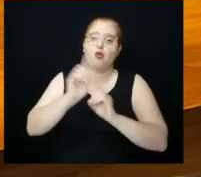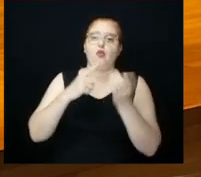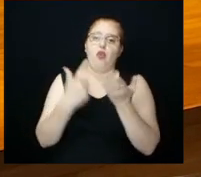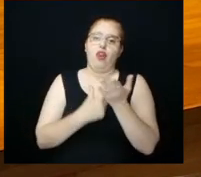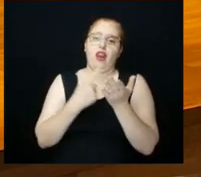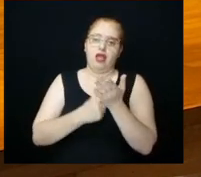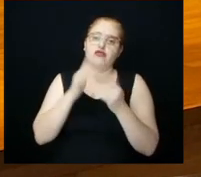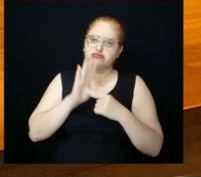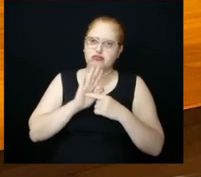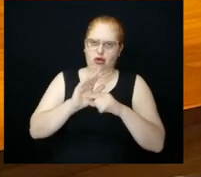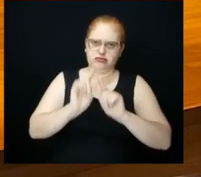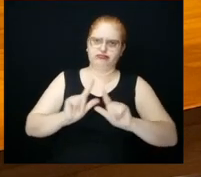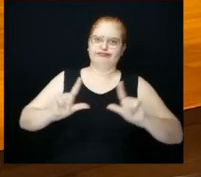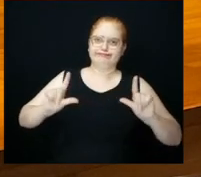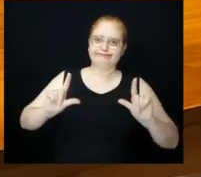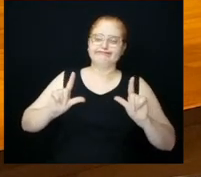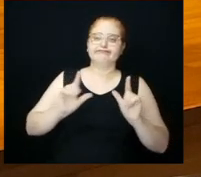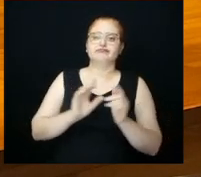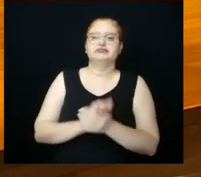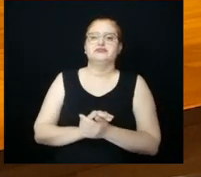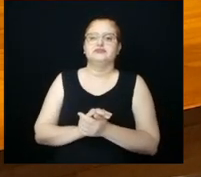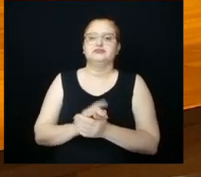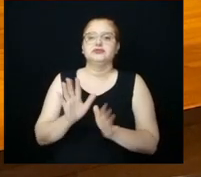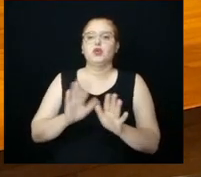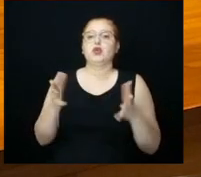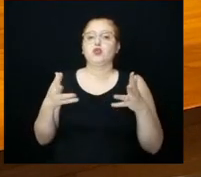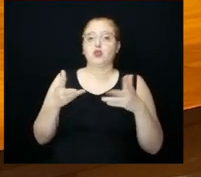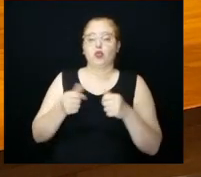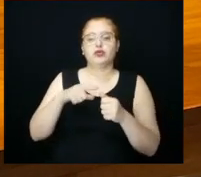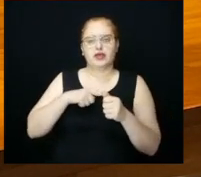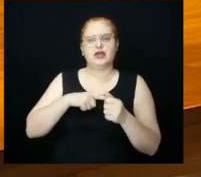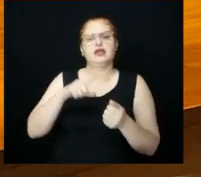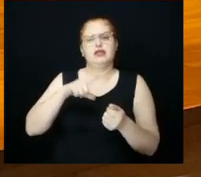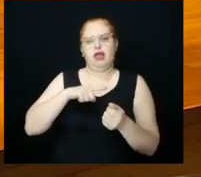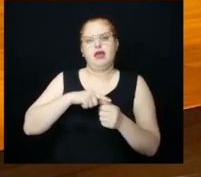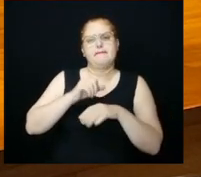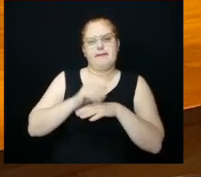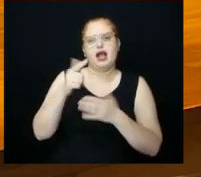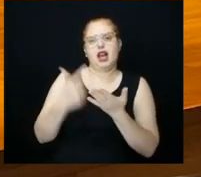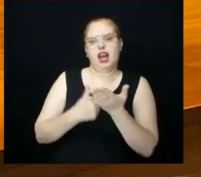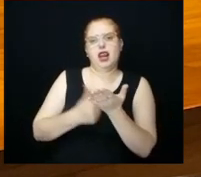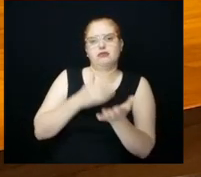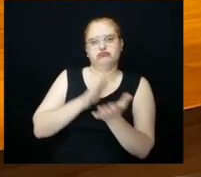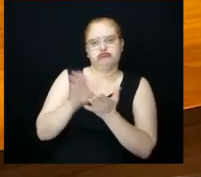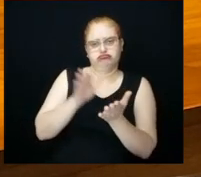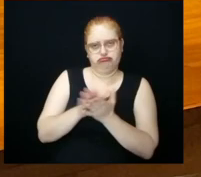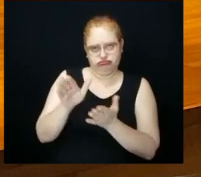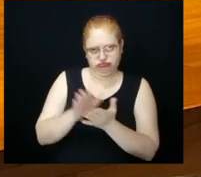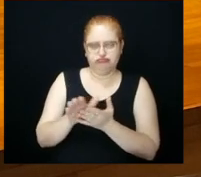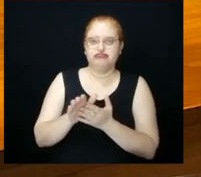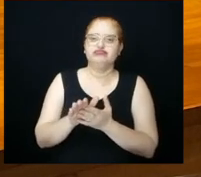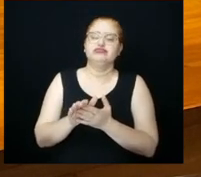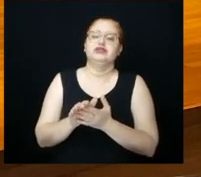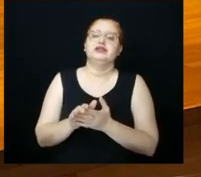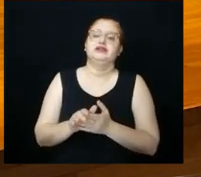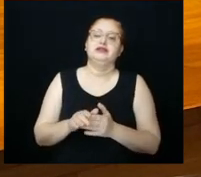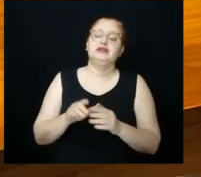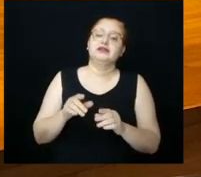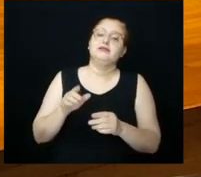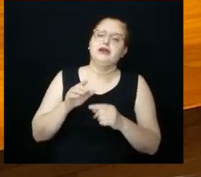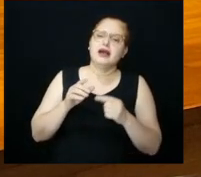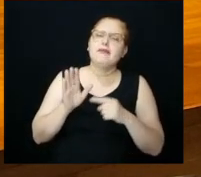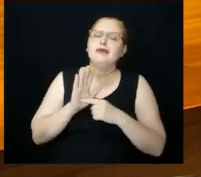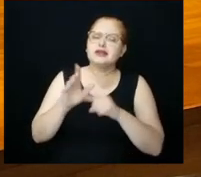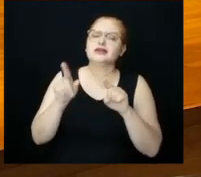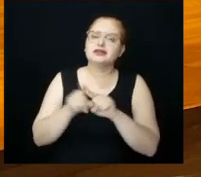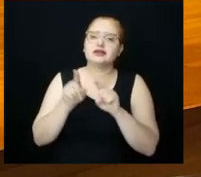dela, né? Não estão todos aqui, ela já tem mais produções, mas algumas já mais emblemáticas e conhecidas. Para